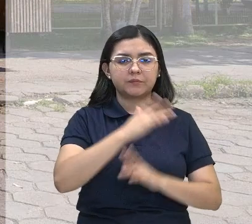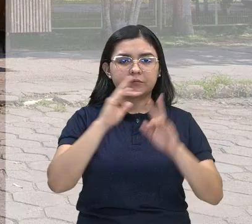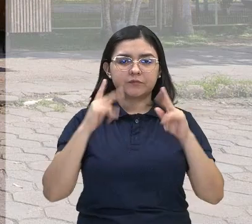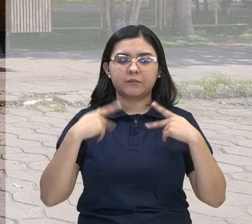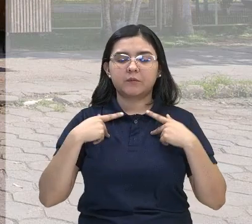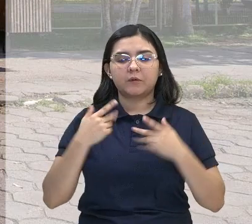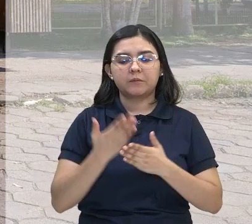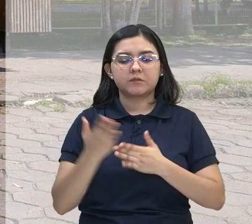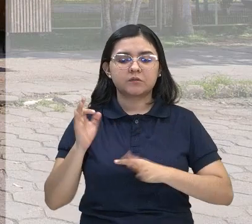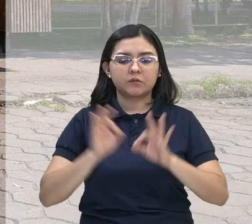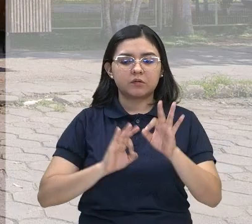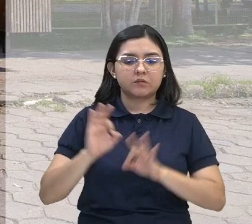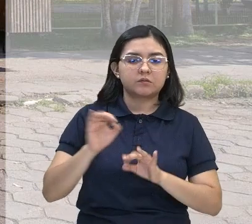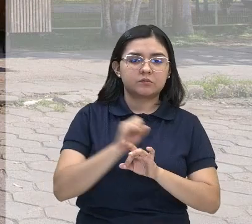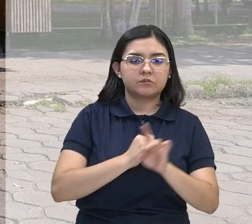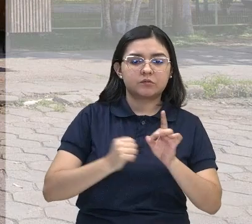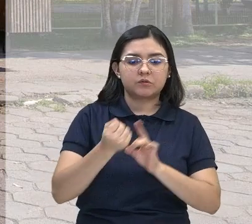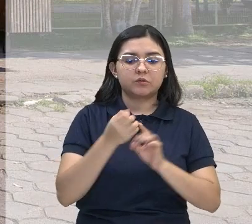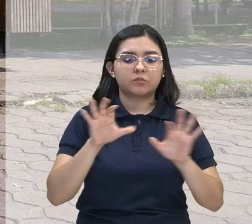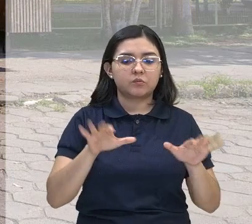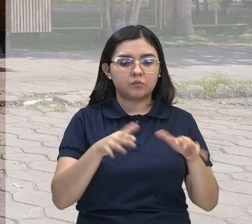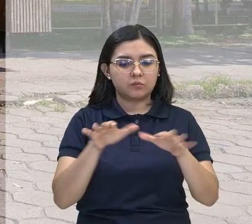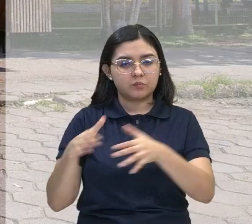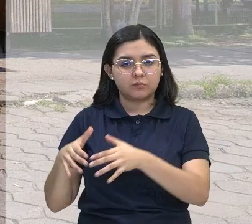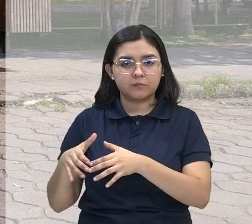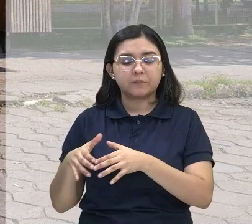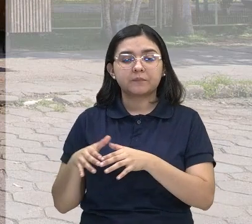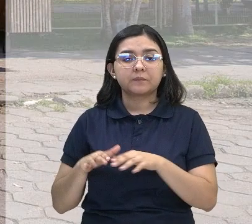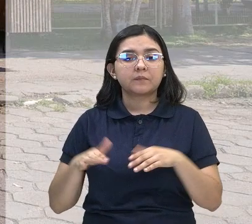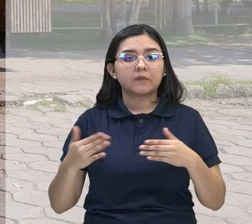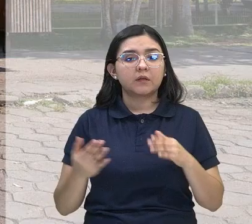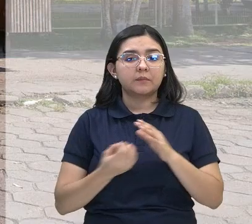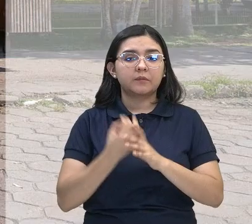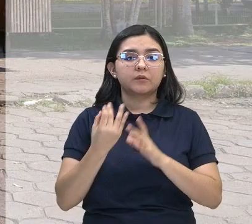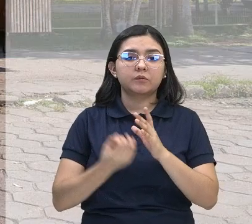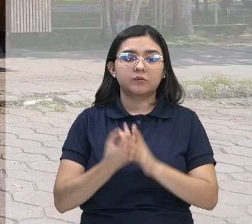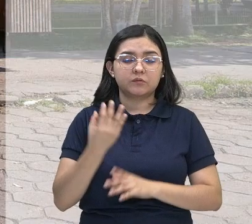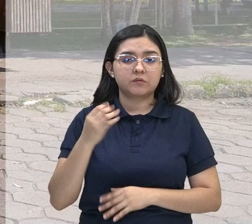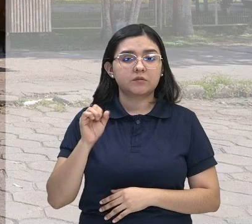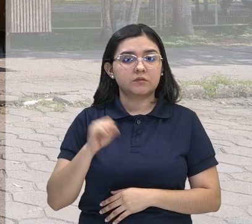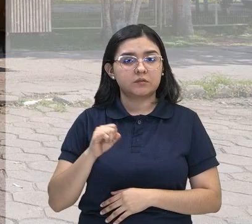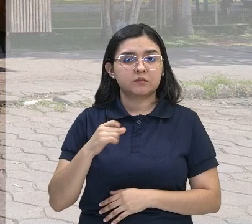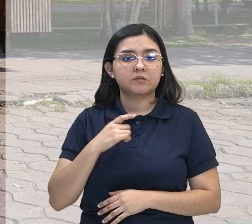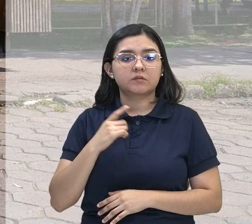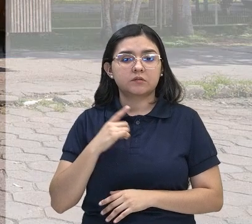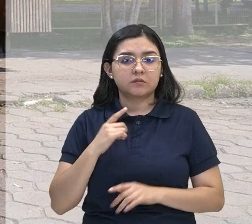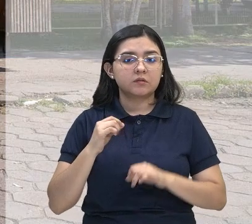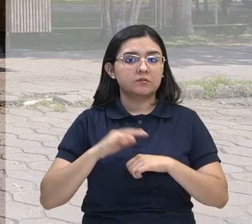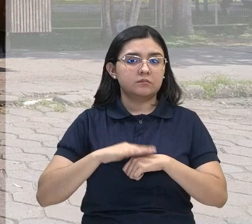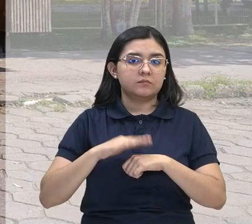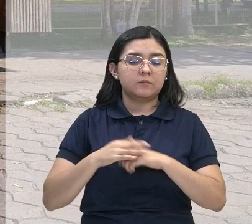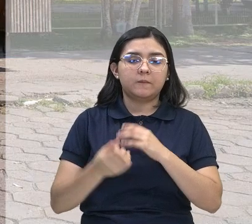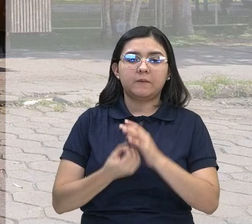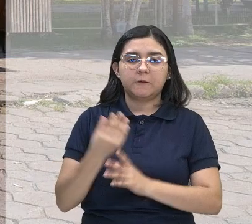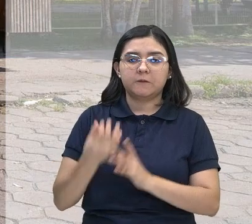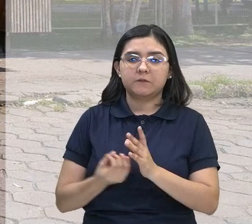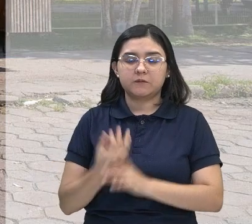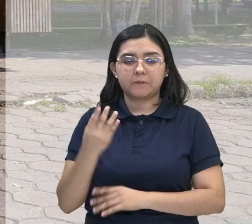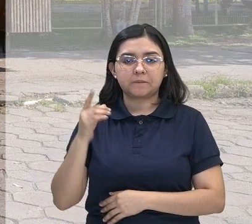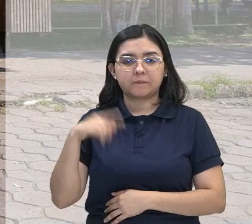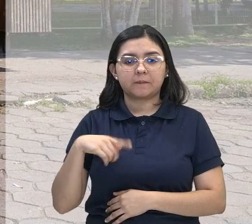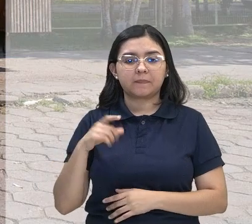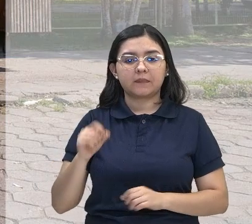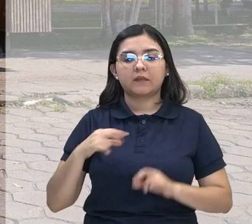a se organizar em grupos sociais, ele produz. Sim, ele faz a produção, que é